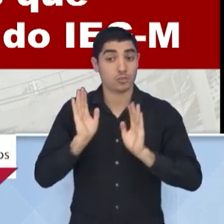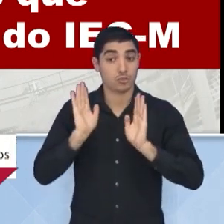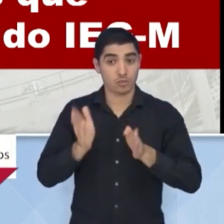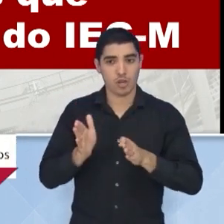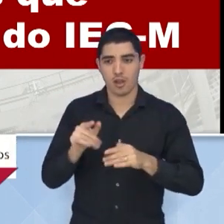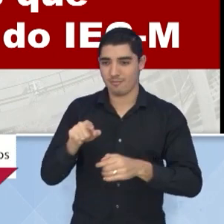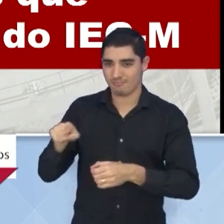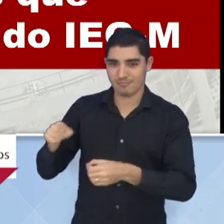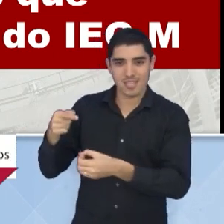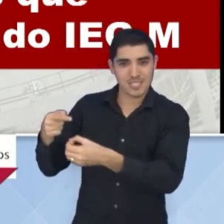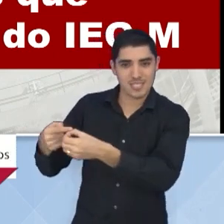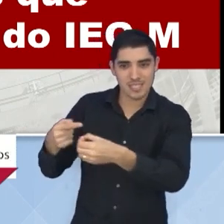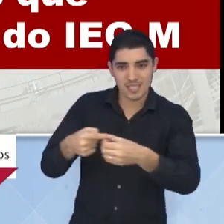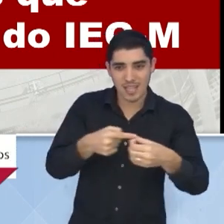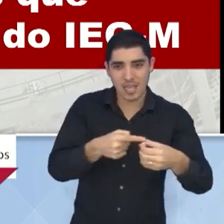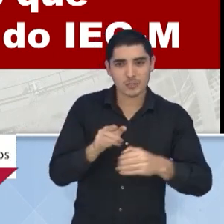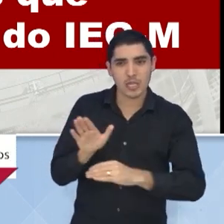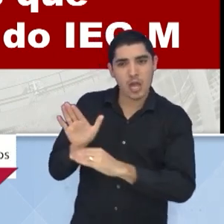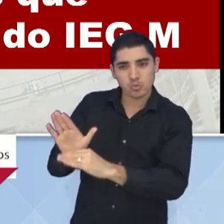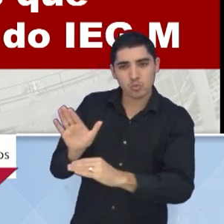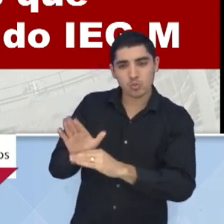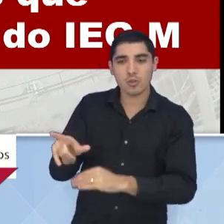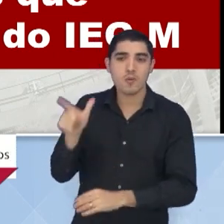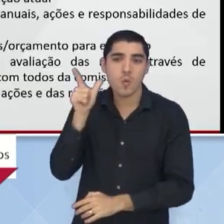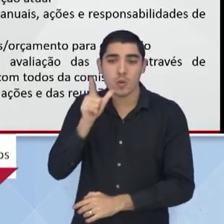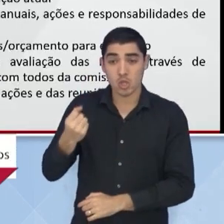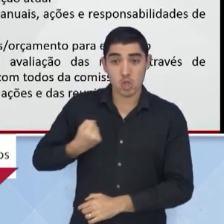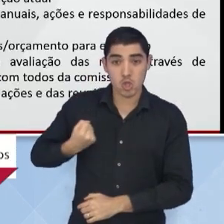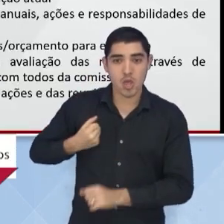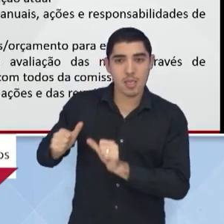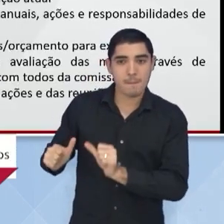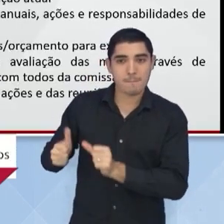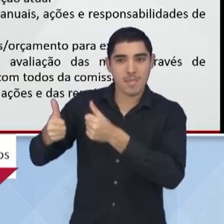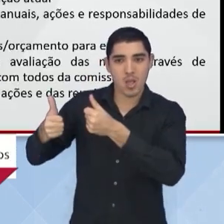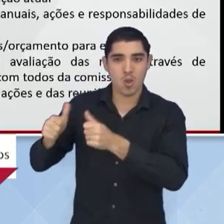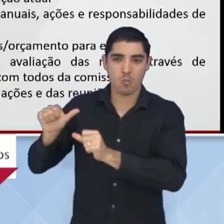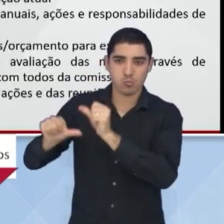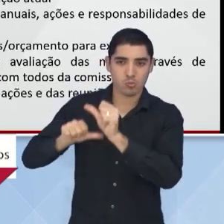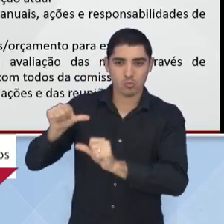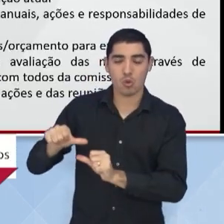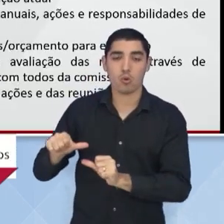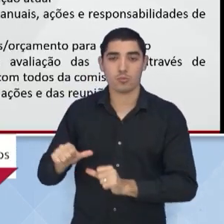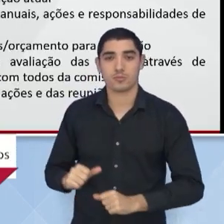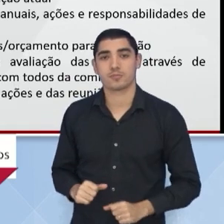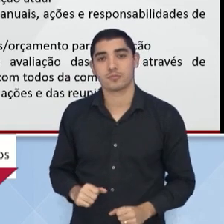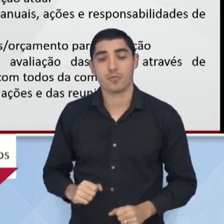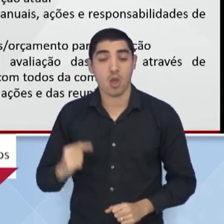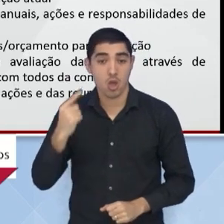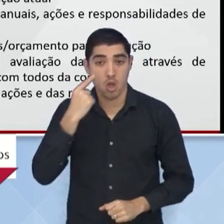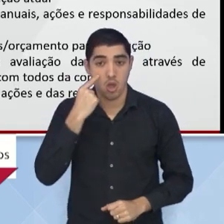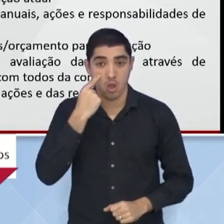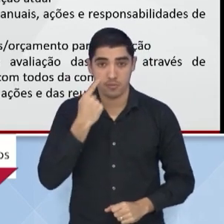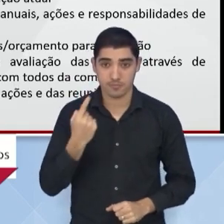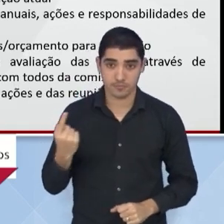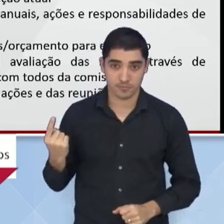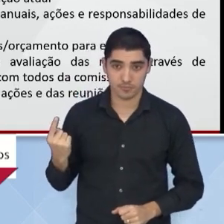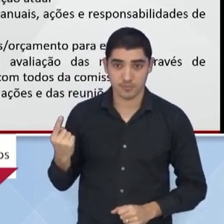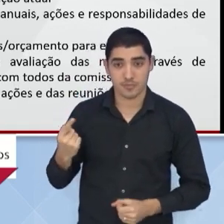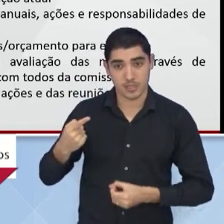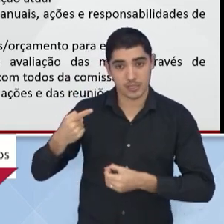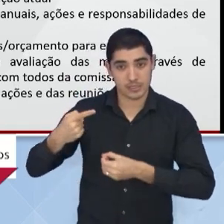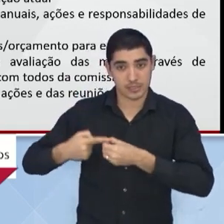municípios a melhorar as notas do iegm tá trouxe um caso aqui de um